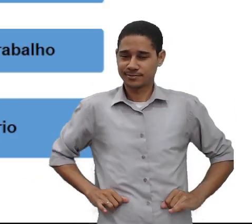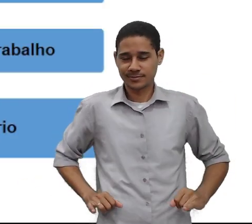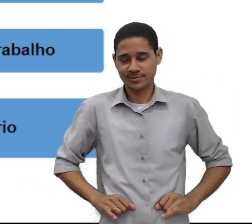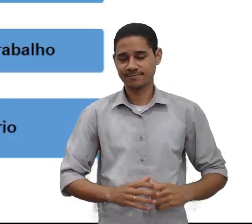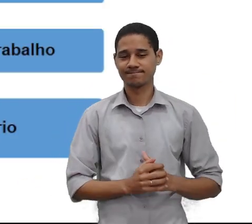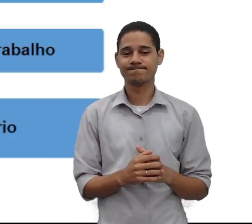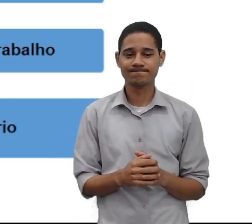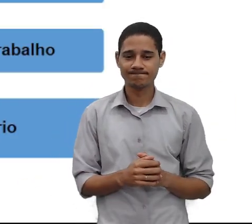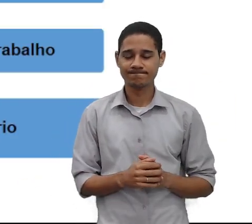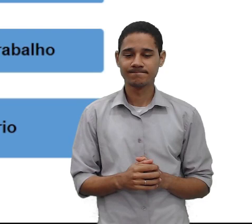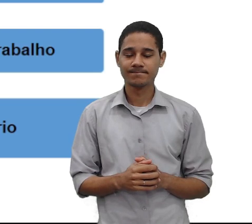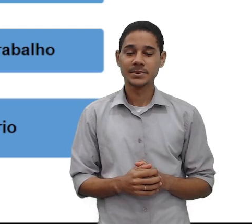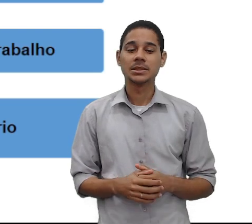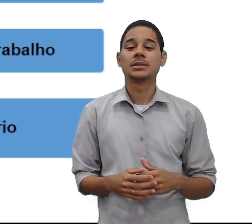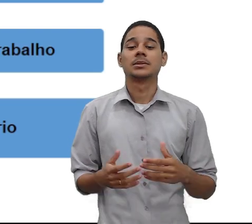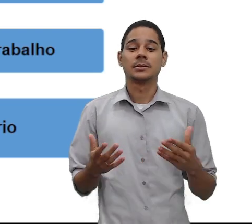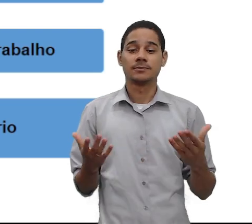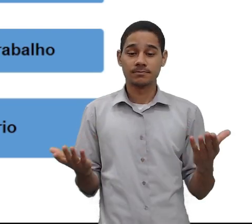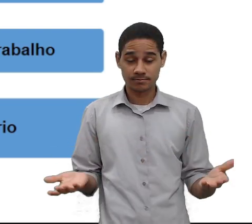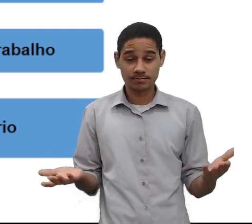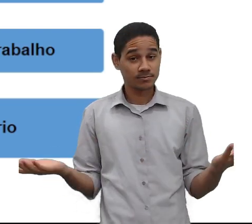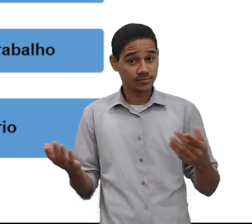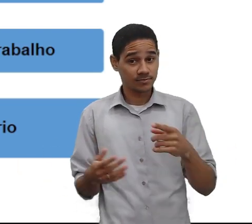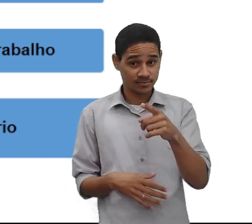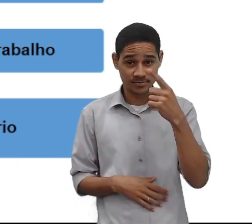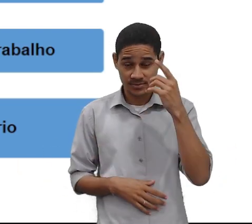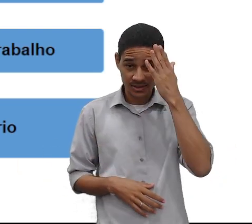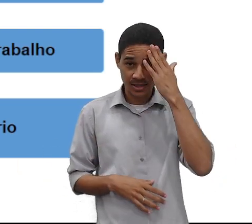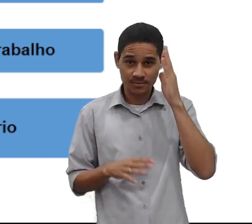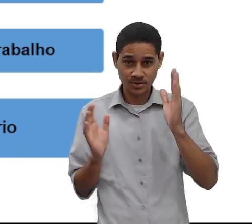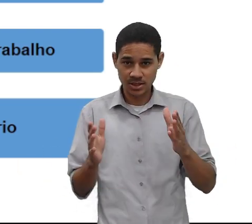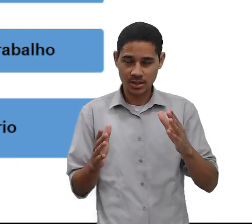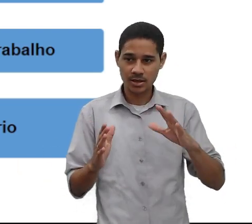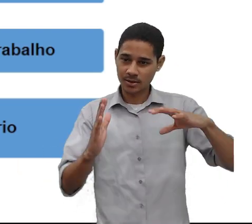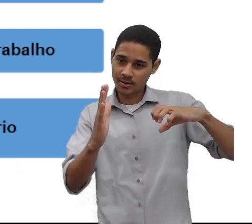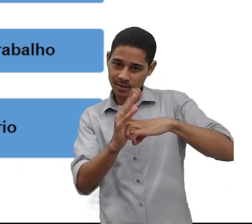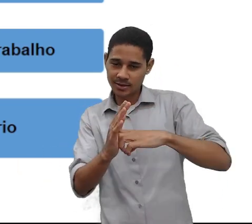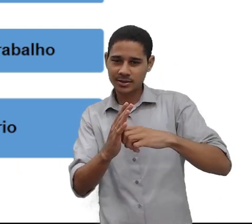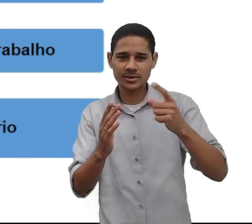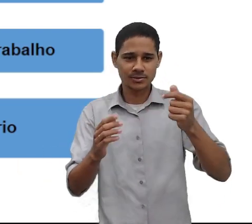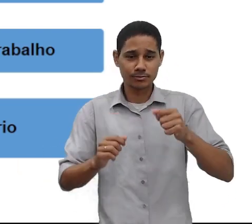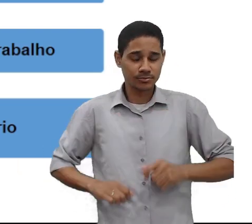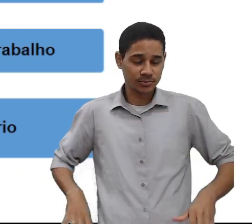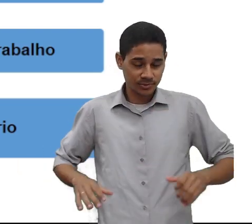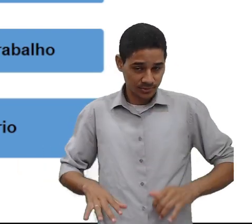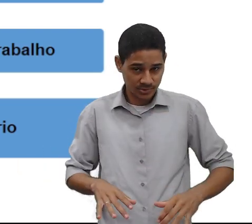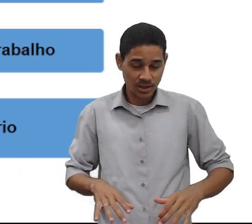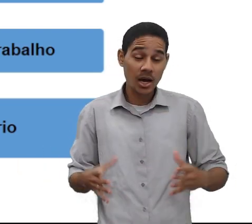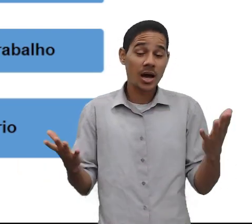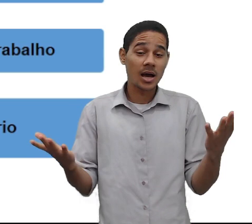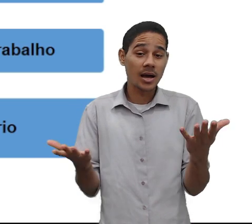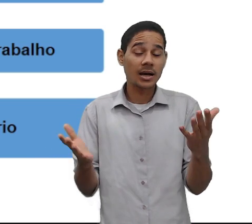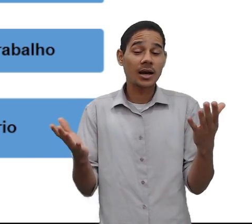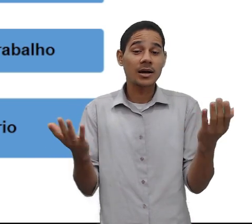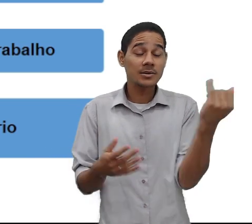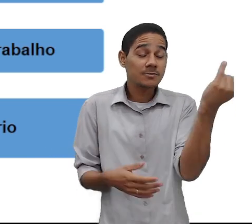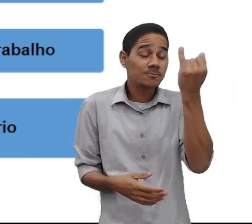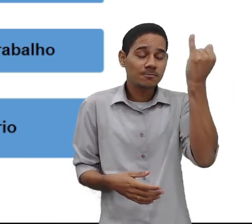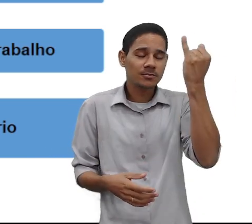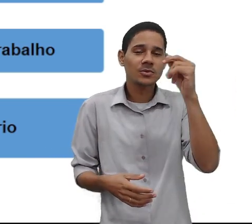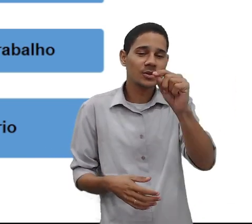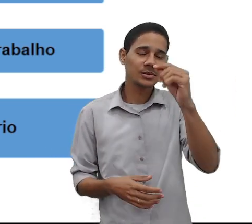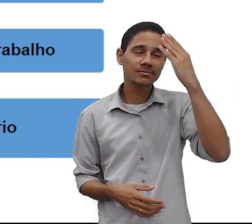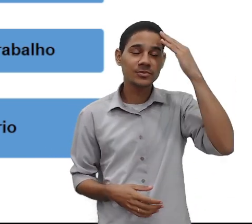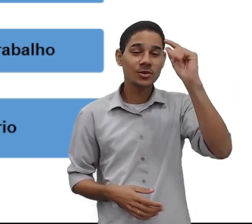Bem, agora que você conheceu os custos ligados ao acidente do trabalho, é importante entender que as consequências de um